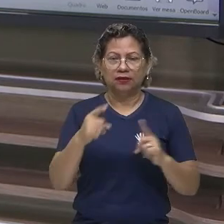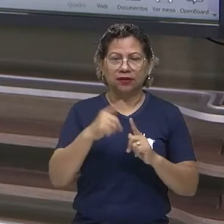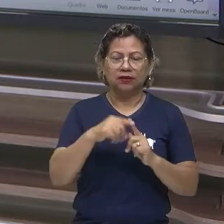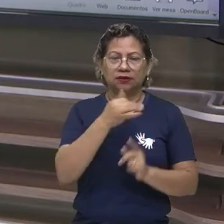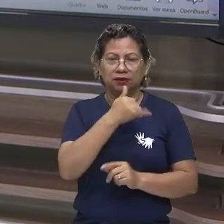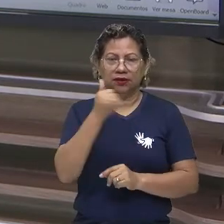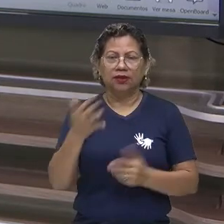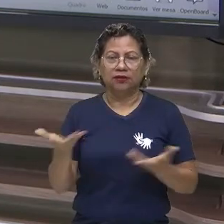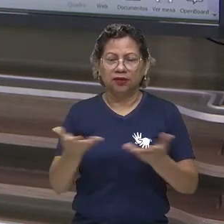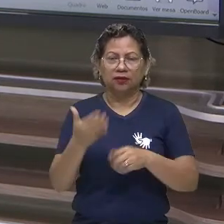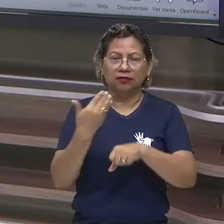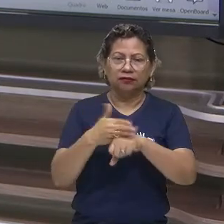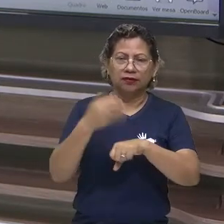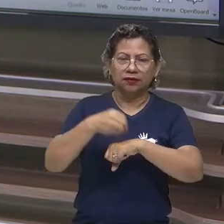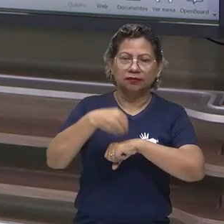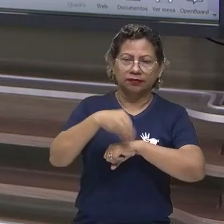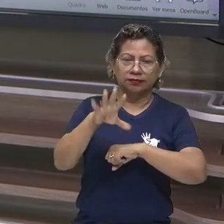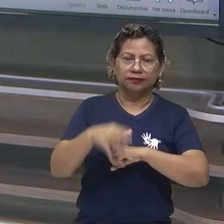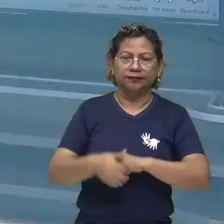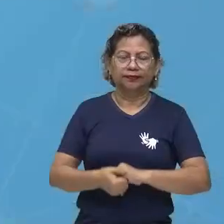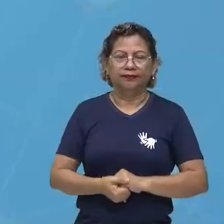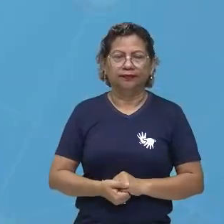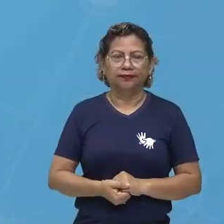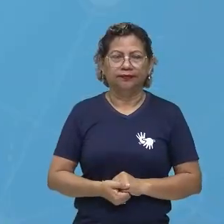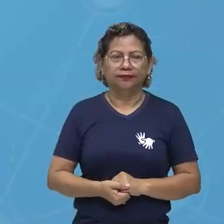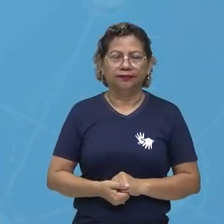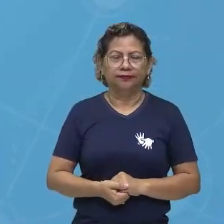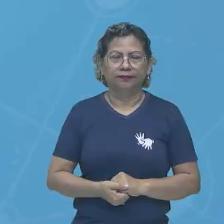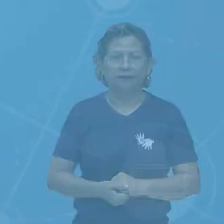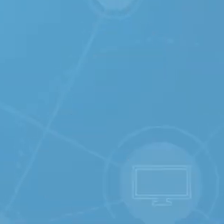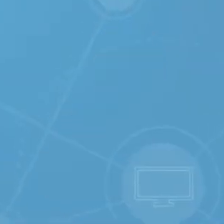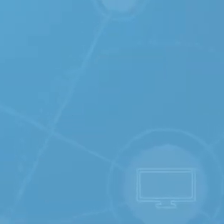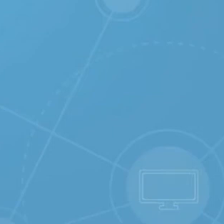vamos para a nossa dinâmica local interativa.